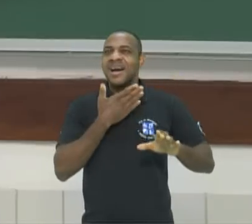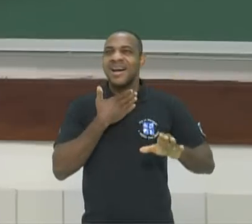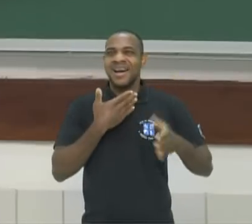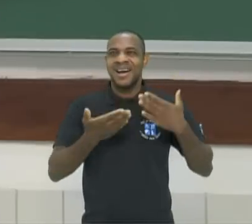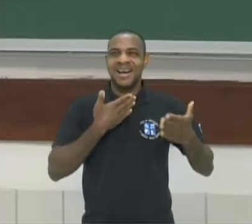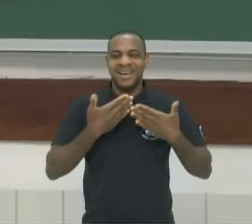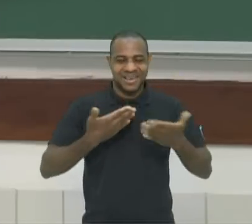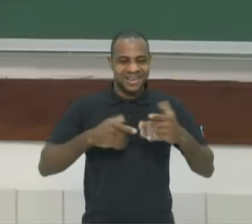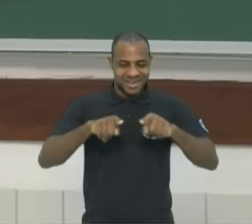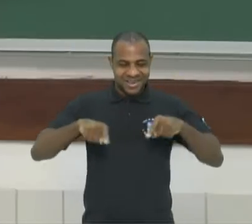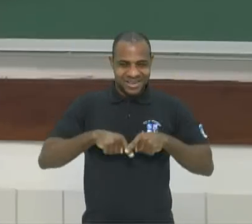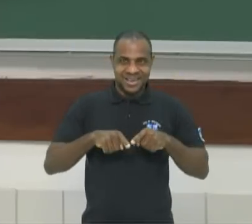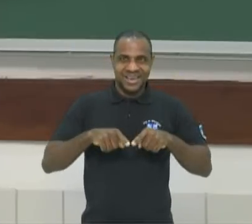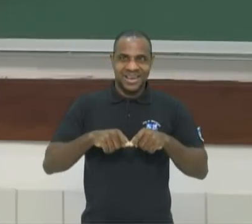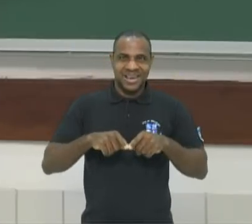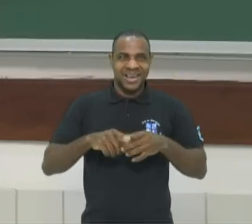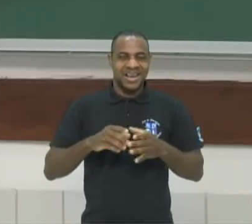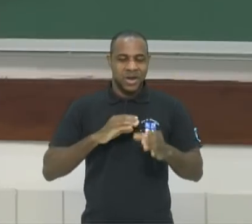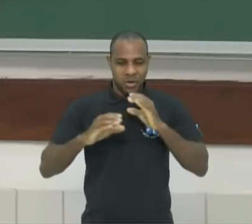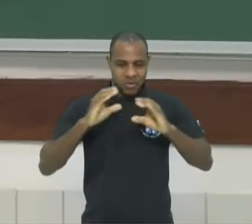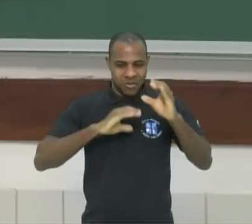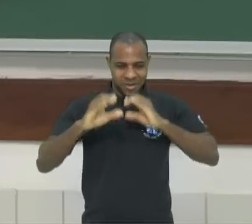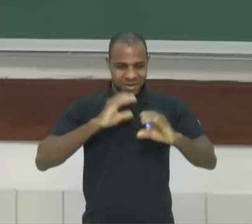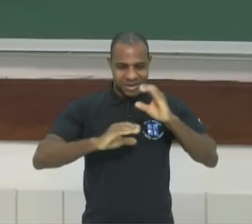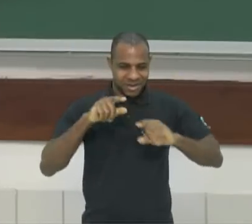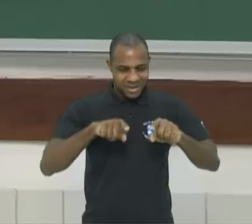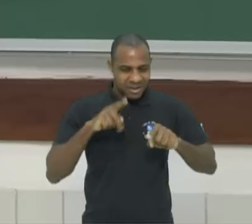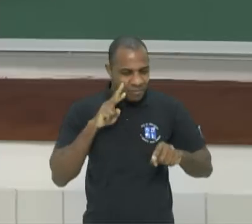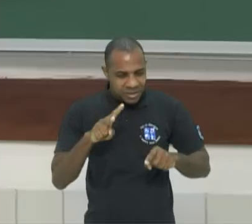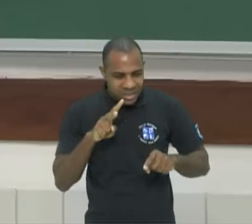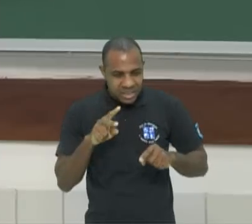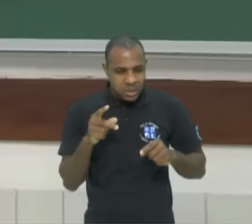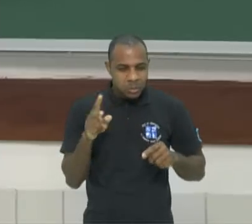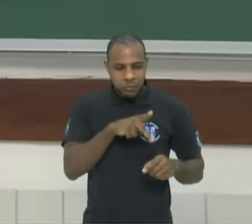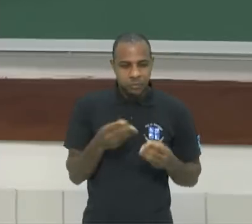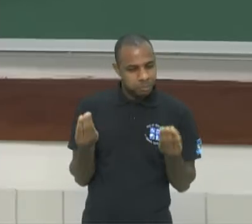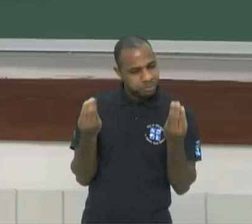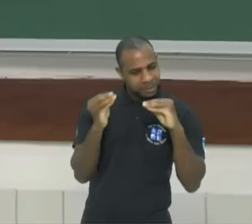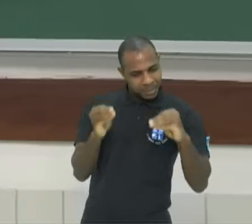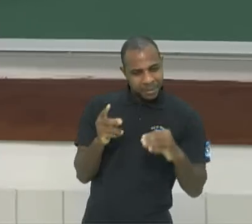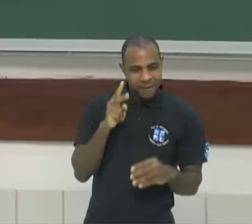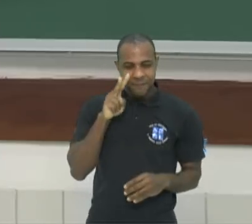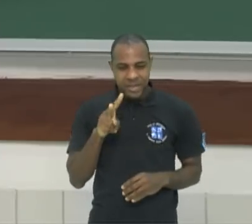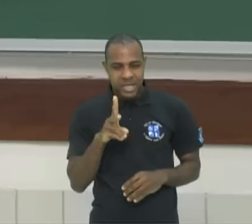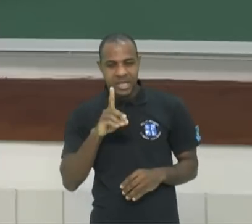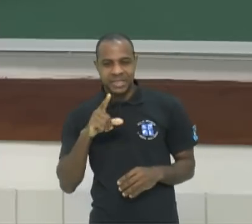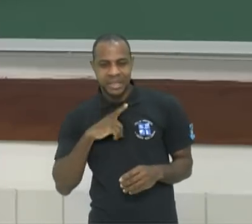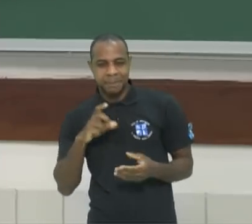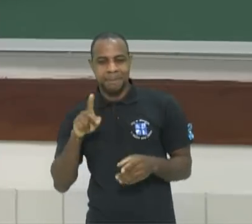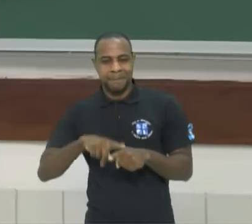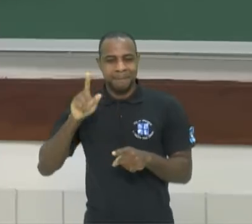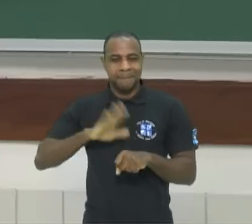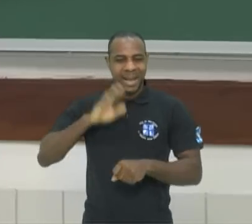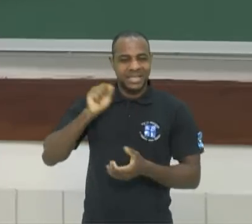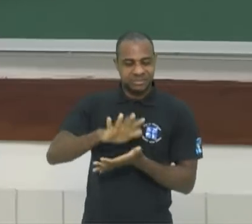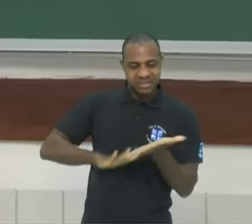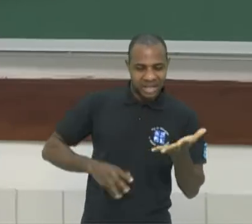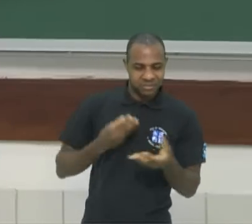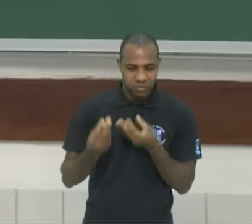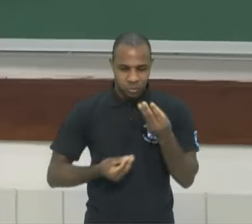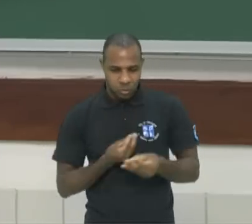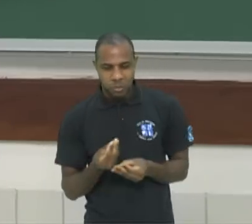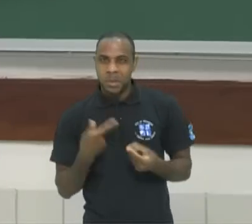faça as lições, os trabalhos, se for impresso, entregue no colégio, veja a data bonitinho. Lembrando, estamos no